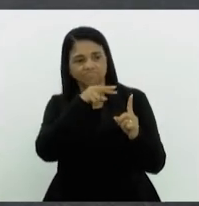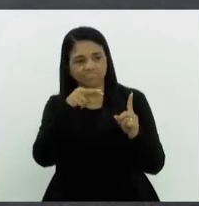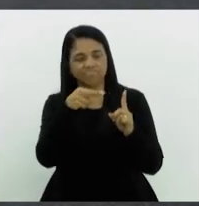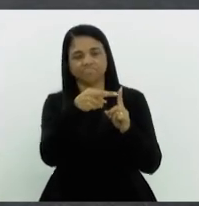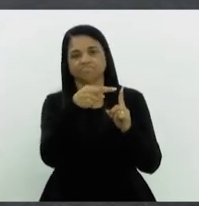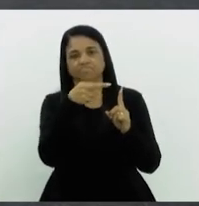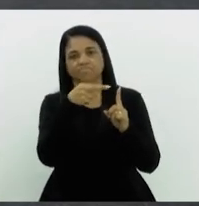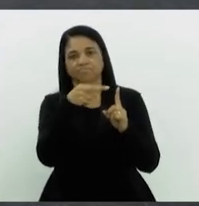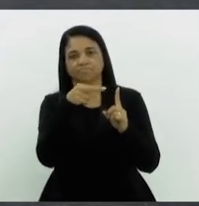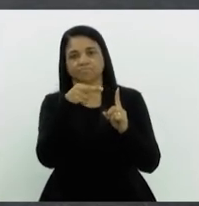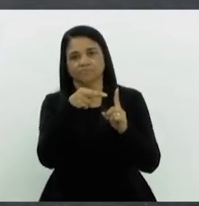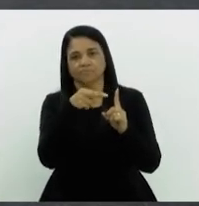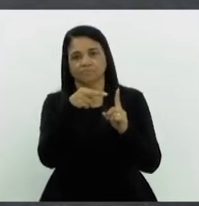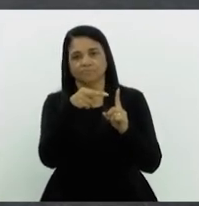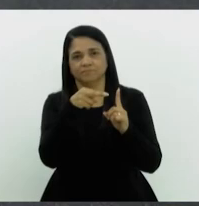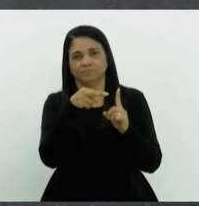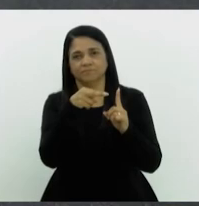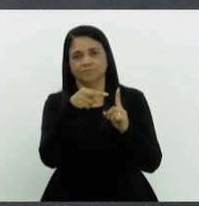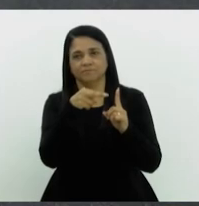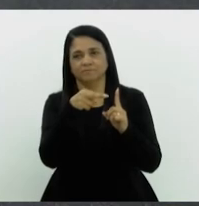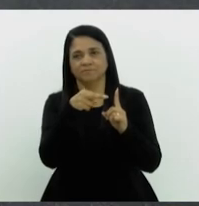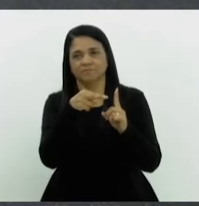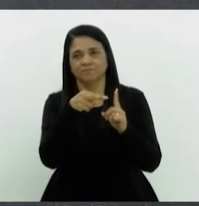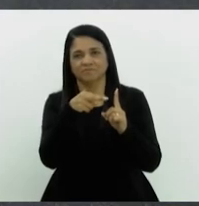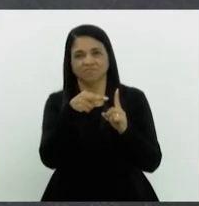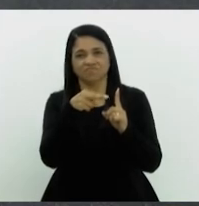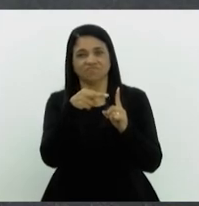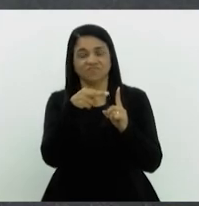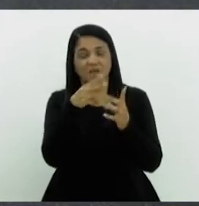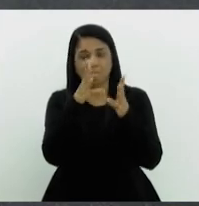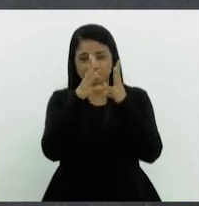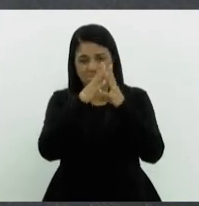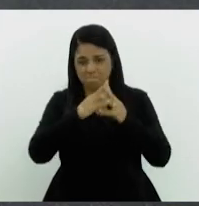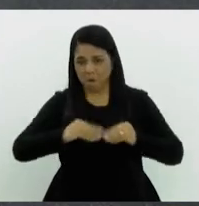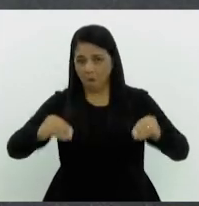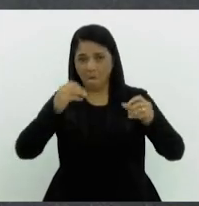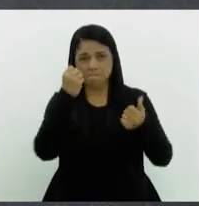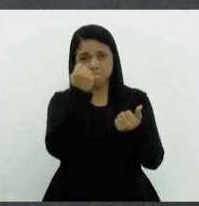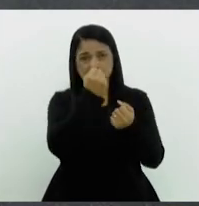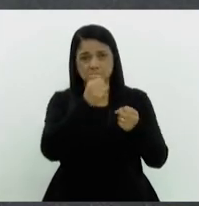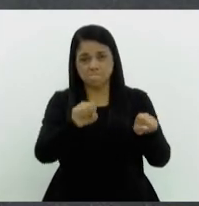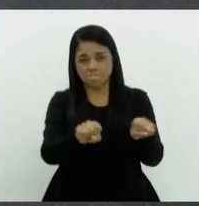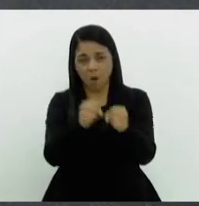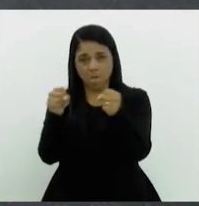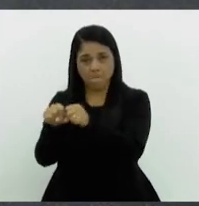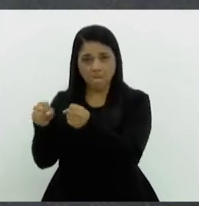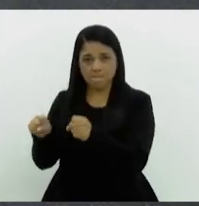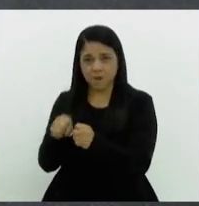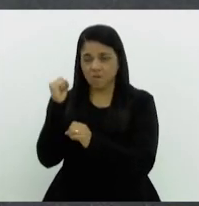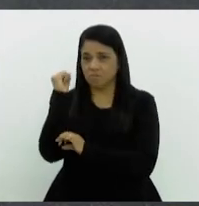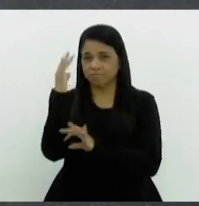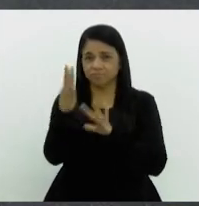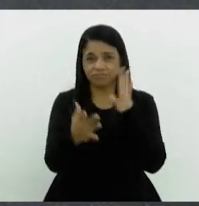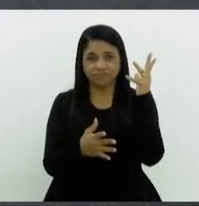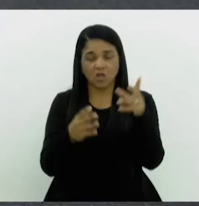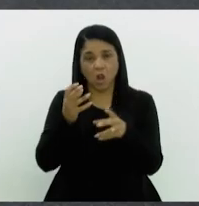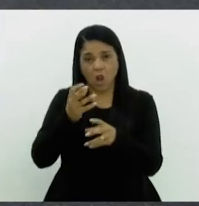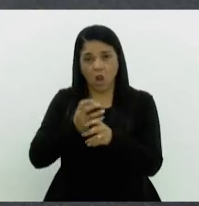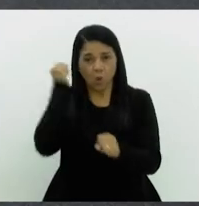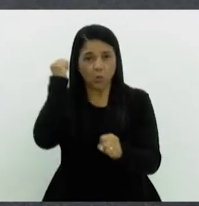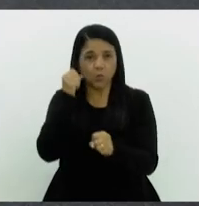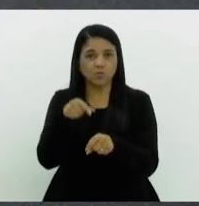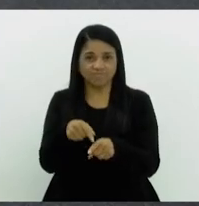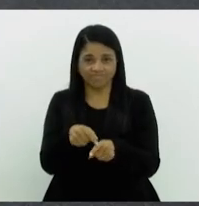dessa visão que é capitalista, devastadora, que destrói o meio ambiente em busca do lucro,